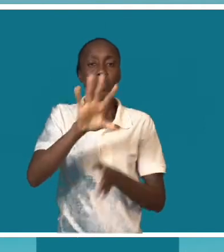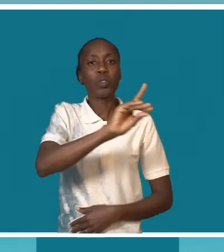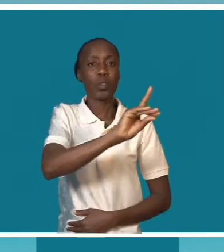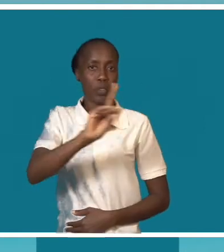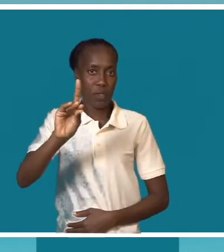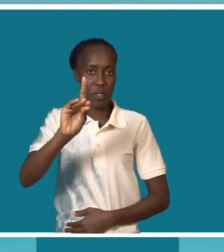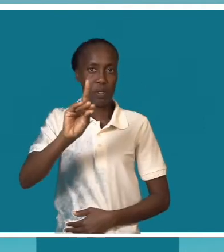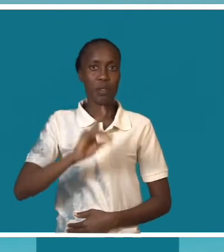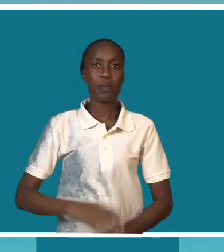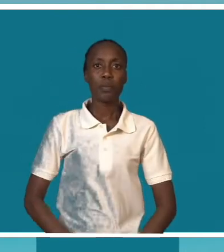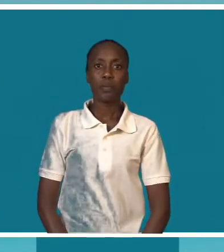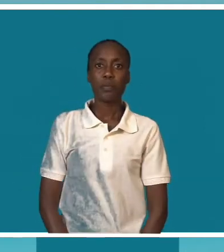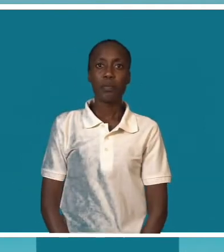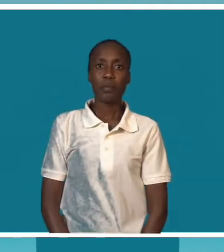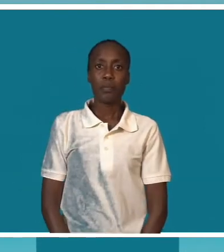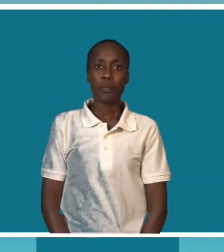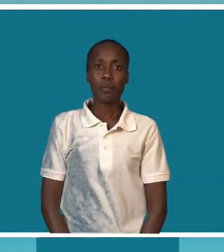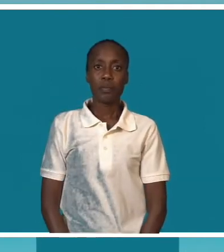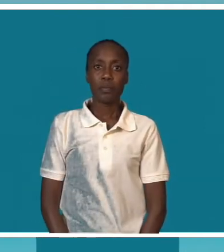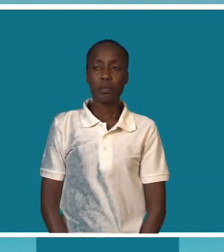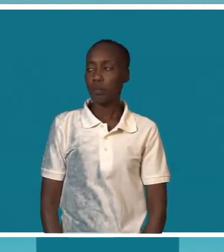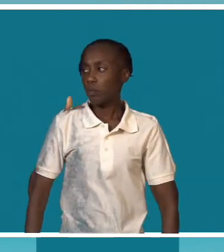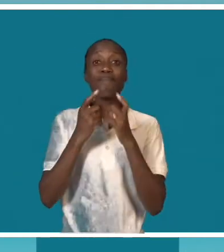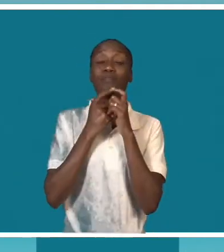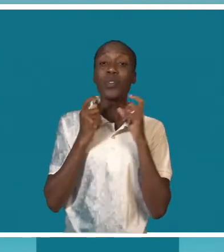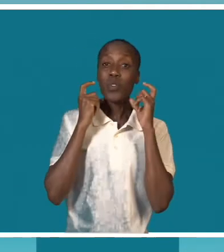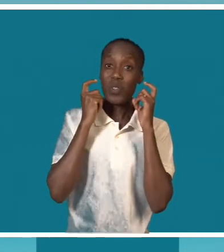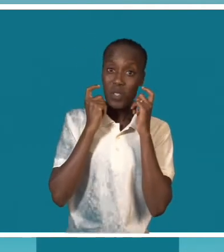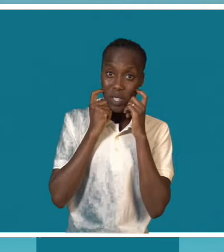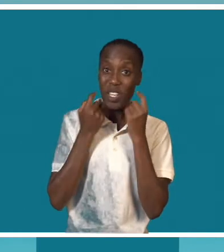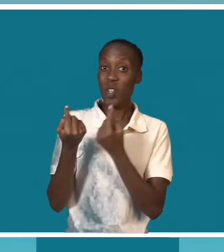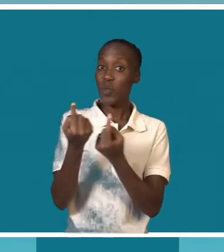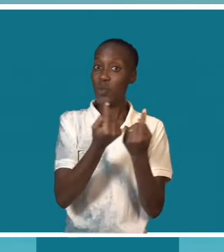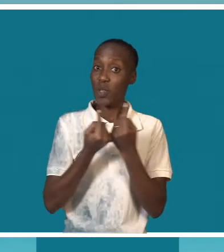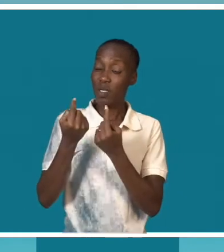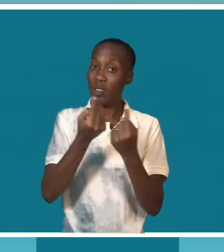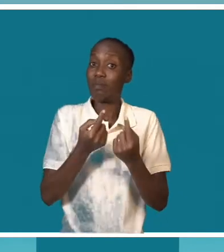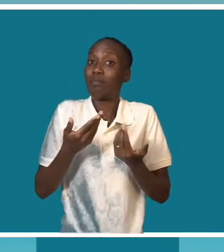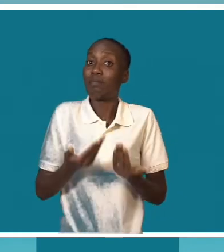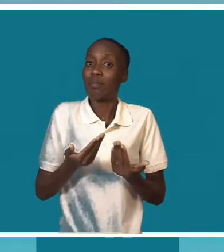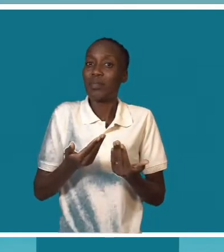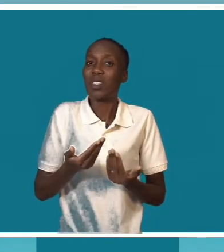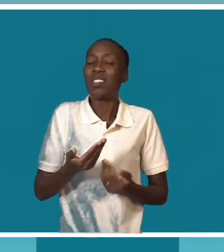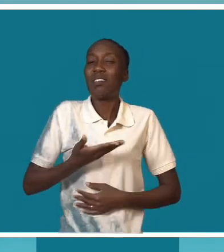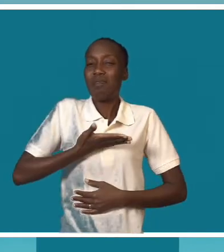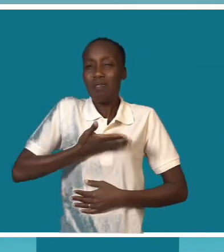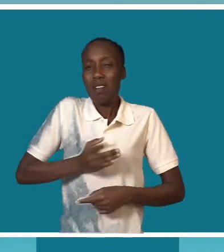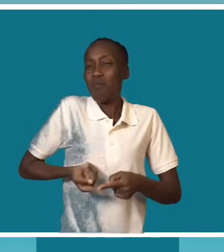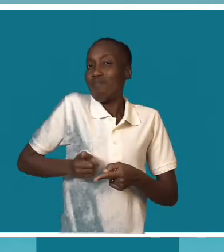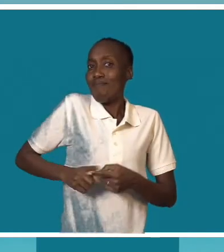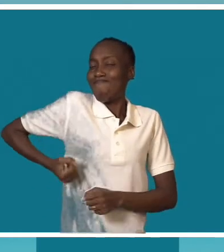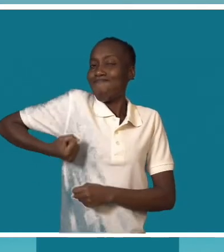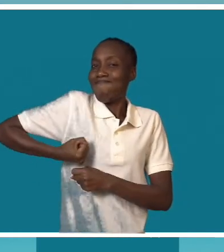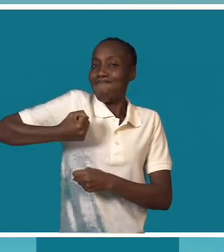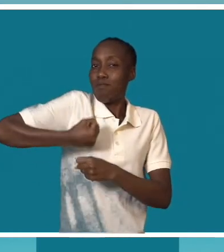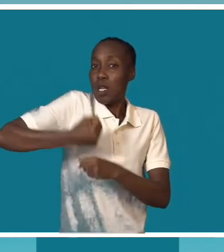as pessoas com deficiência. No Moçambique, na situação em nos encontramos, ainda precisamos